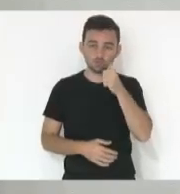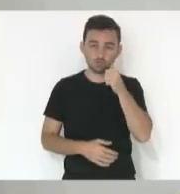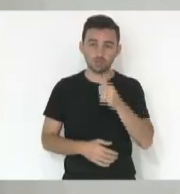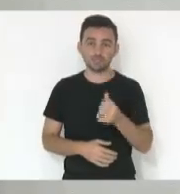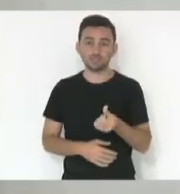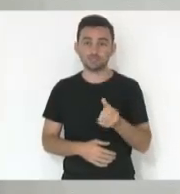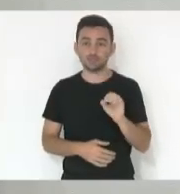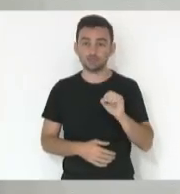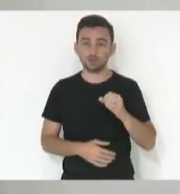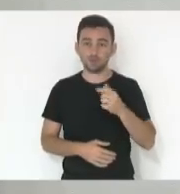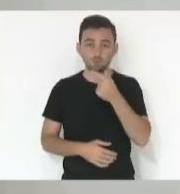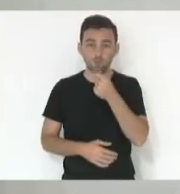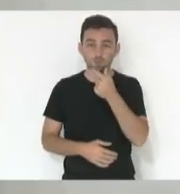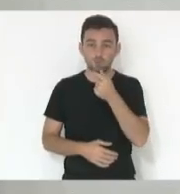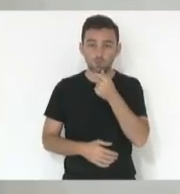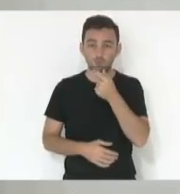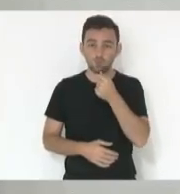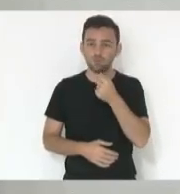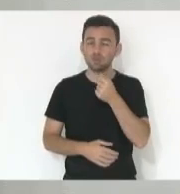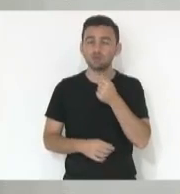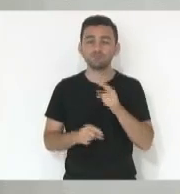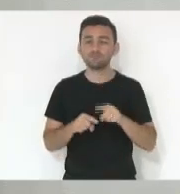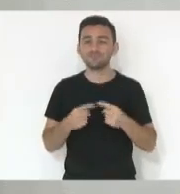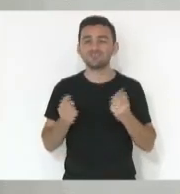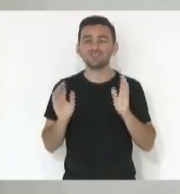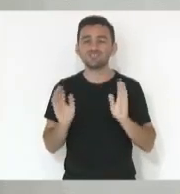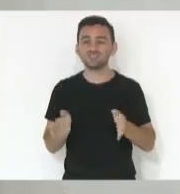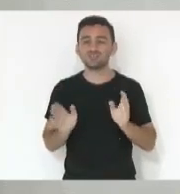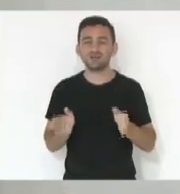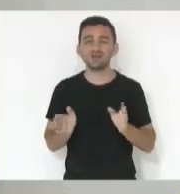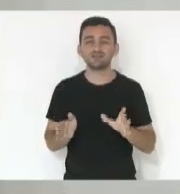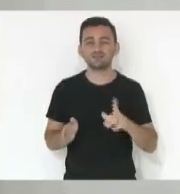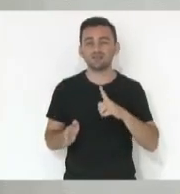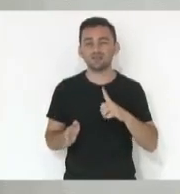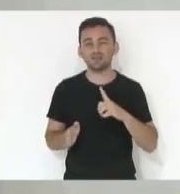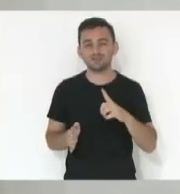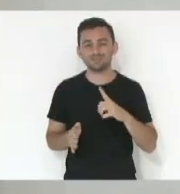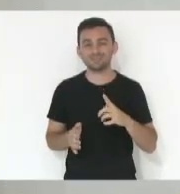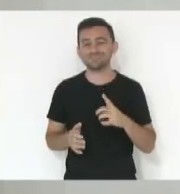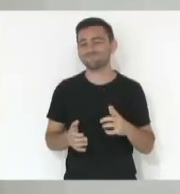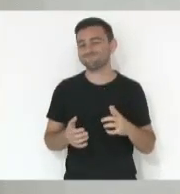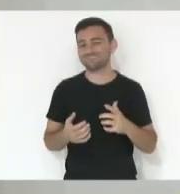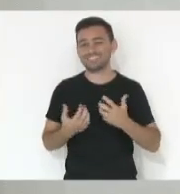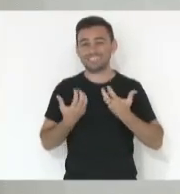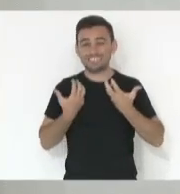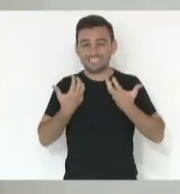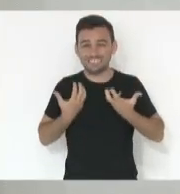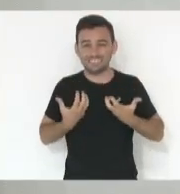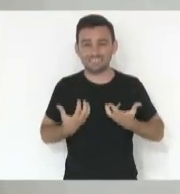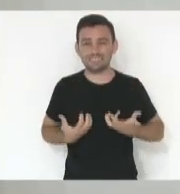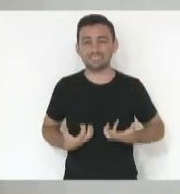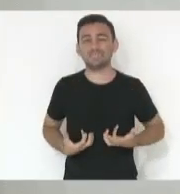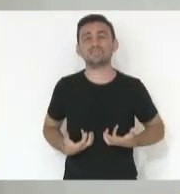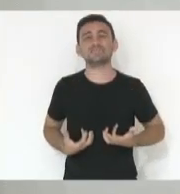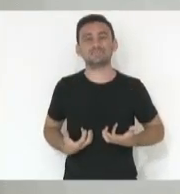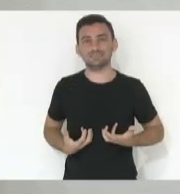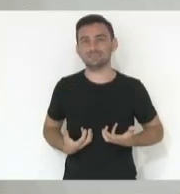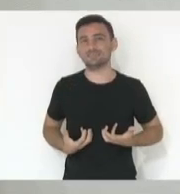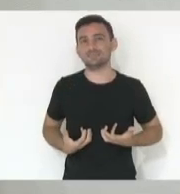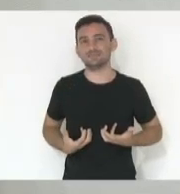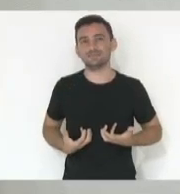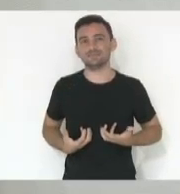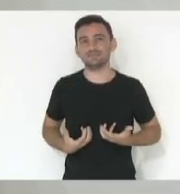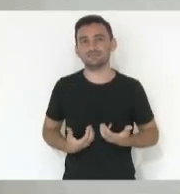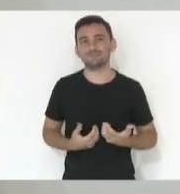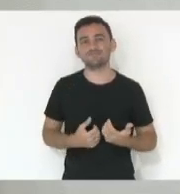aos 60 anos, já bastante calejado pela vida. É muito